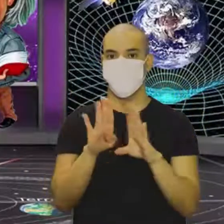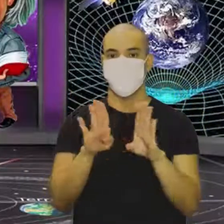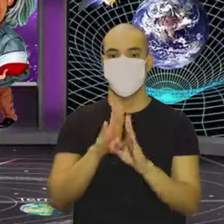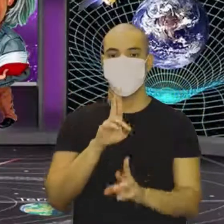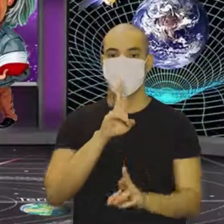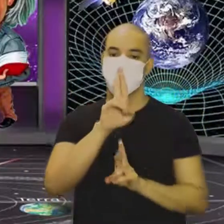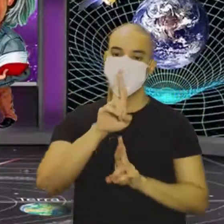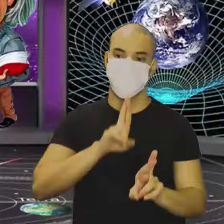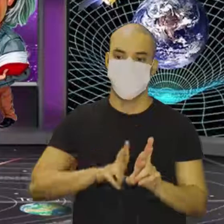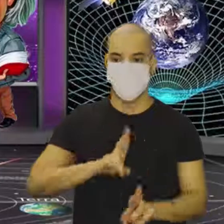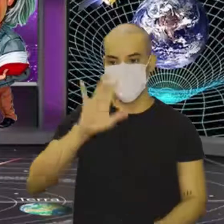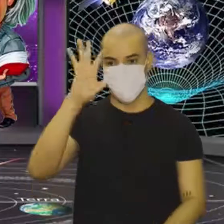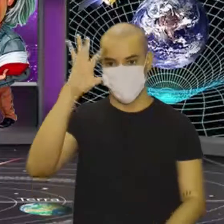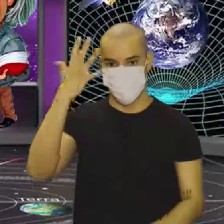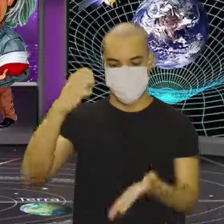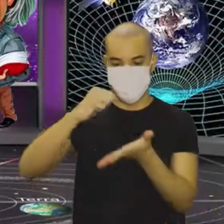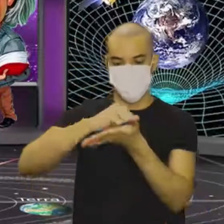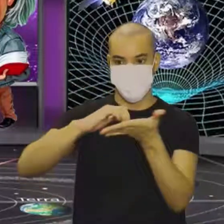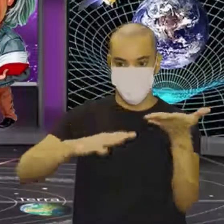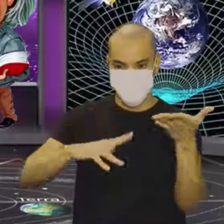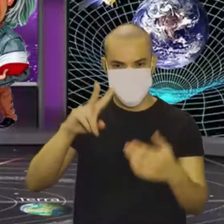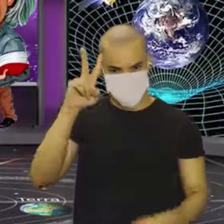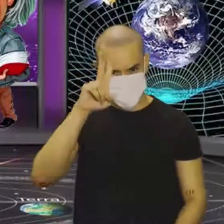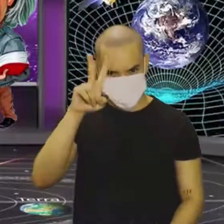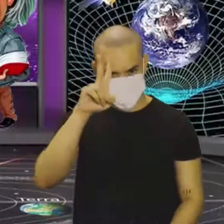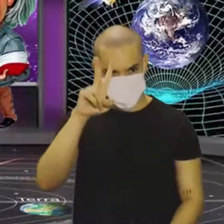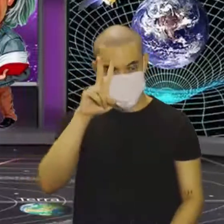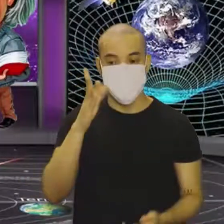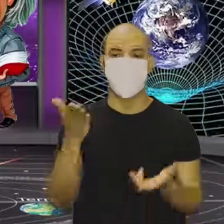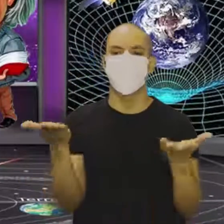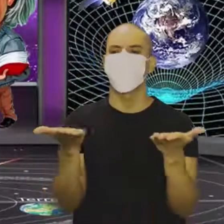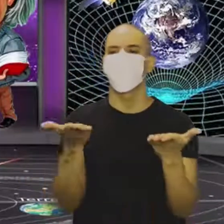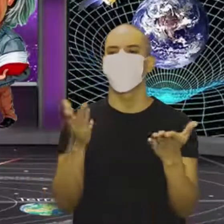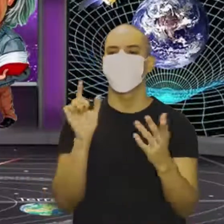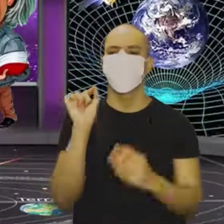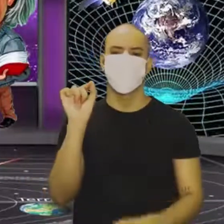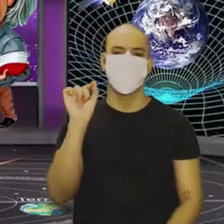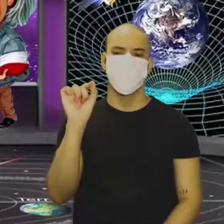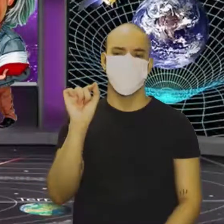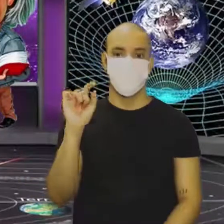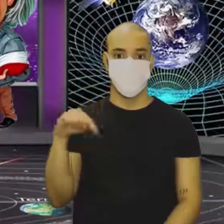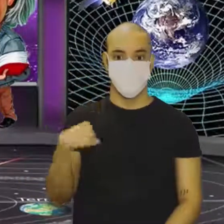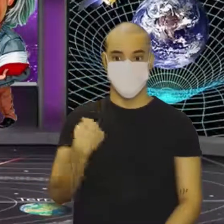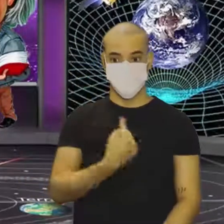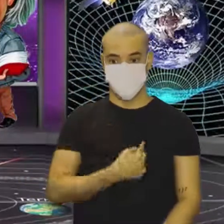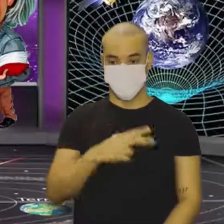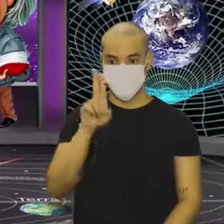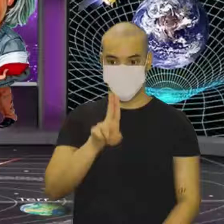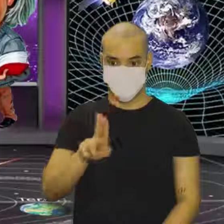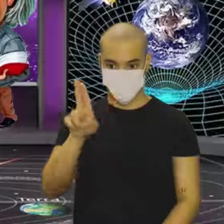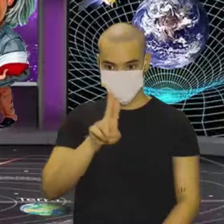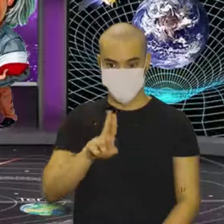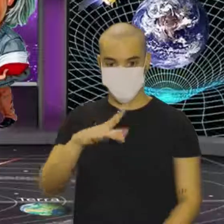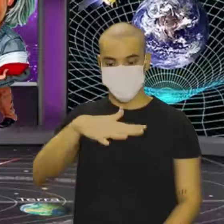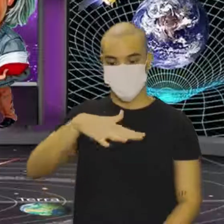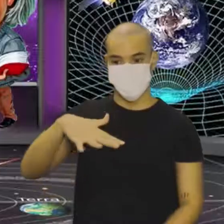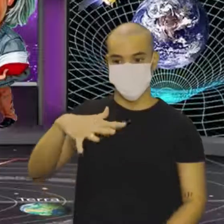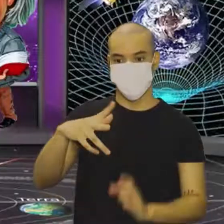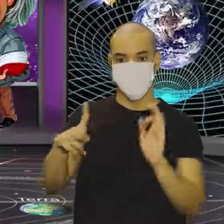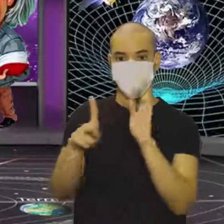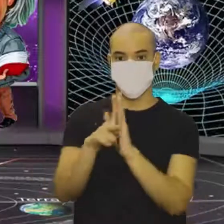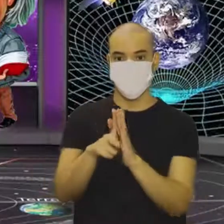resolvemos alguns exercícios, lembram disso? E hoje, galerinha, hoje nós vamos trabalhar a parte